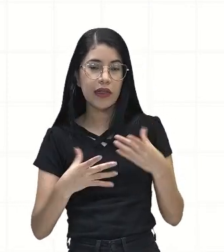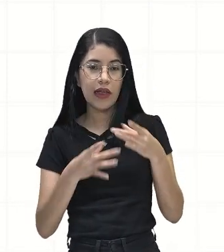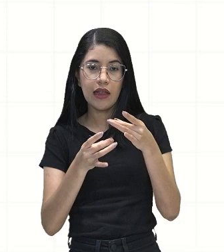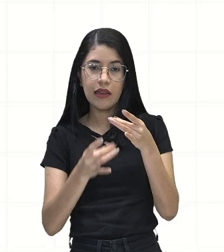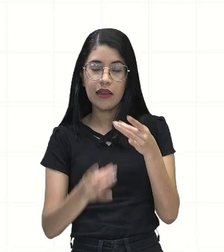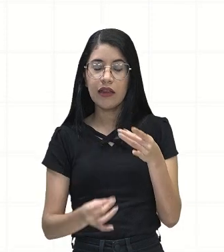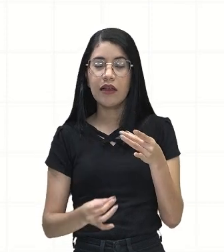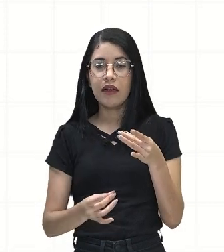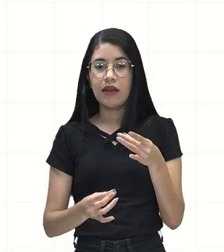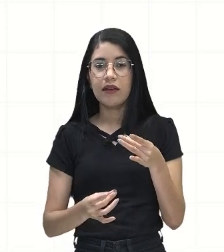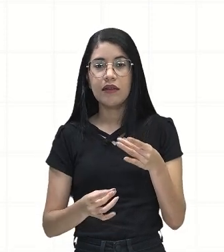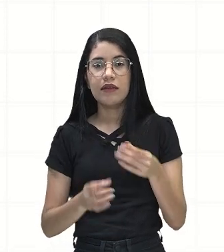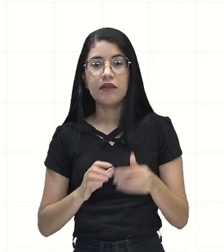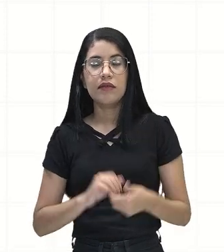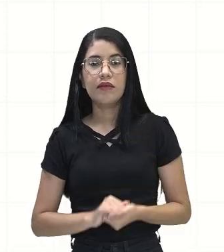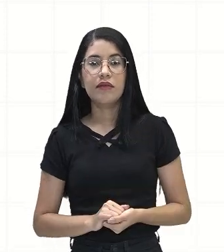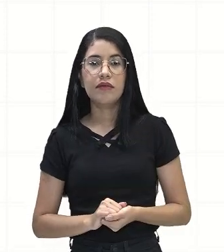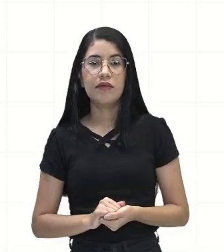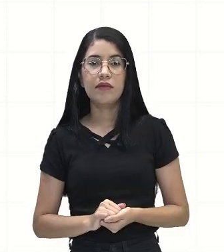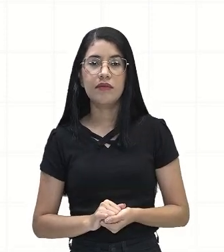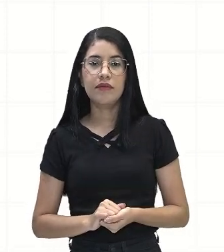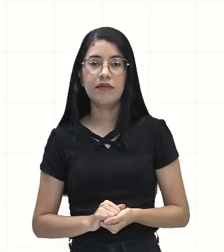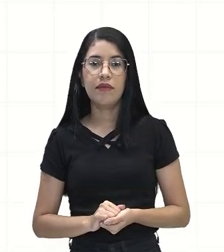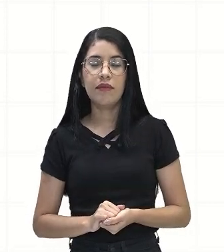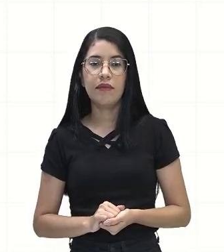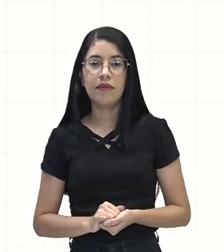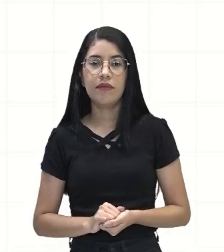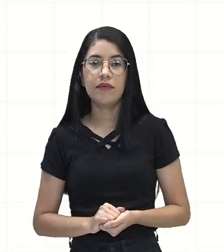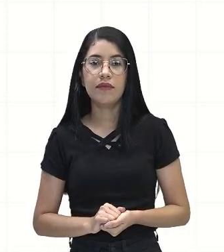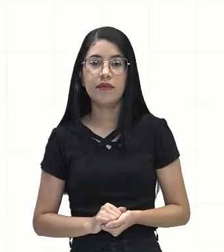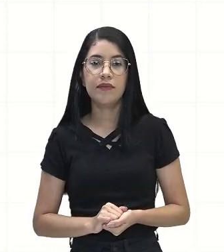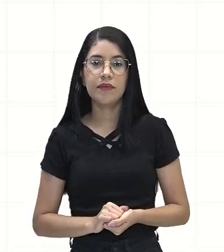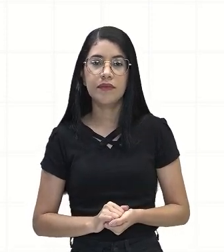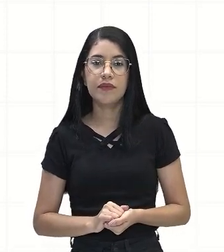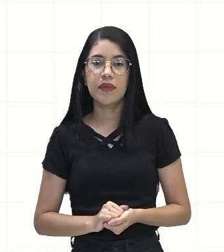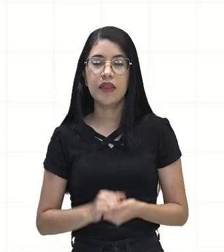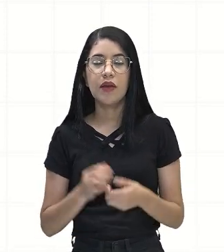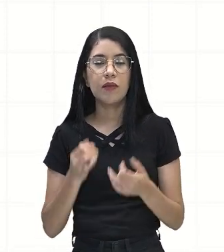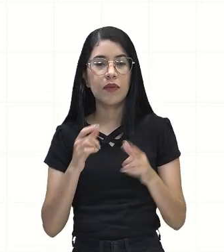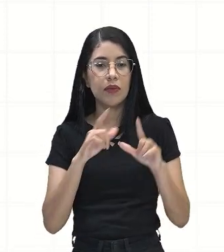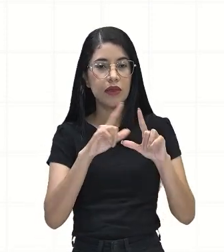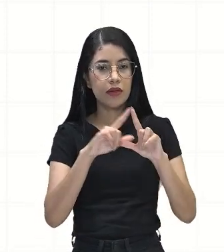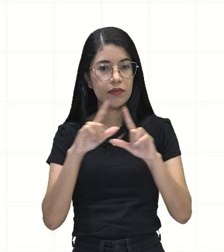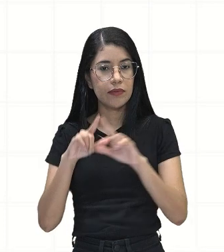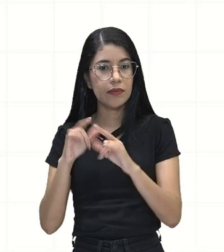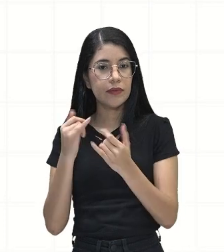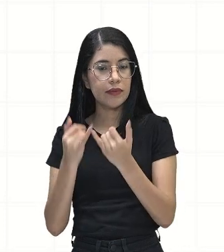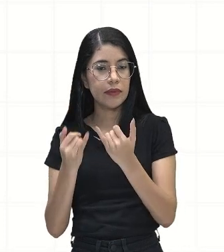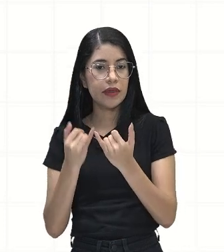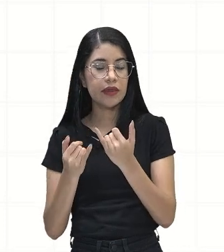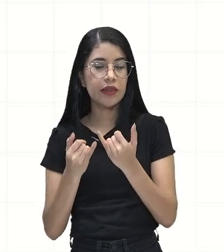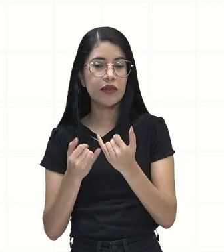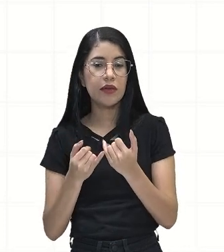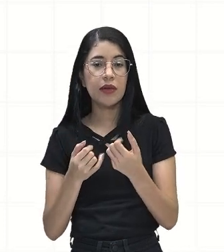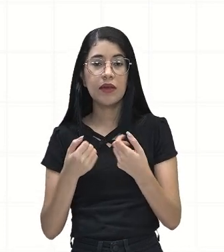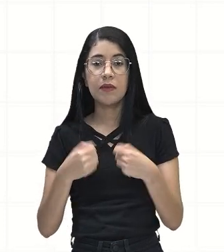a semelhança de triângulos, o que nós temos? Nós temos o seguinte, que